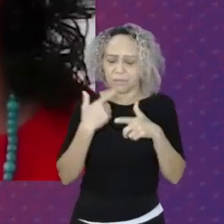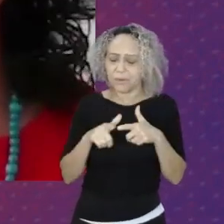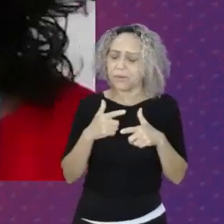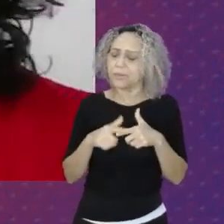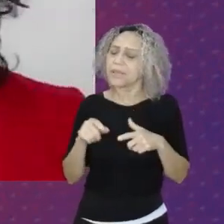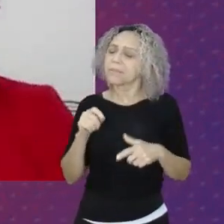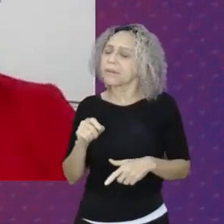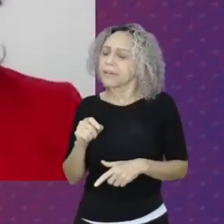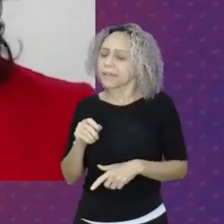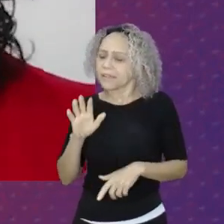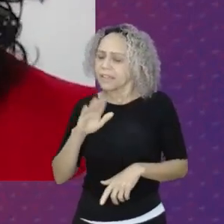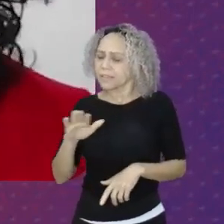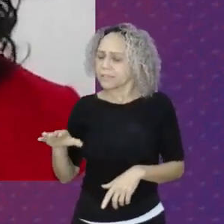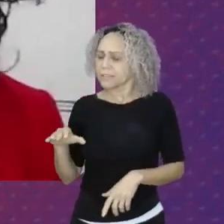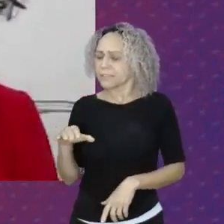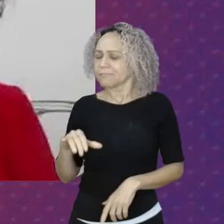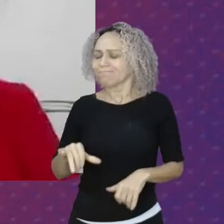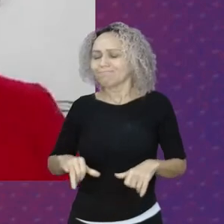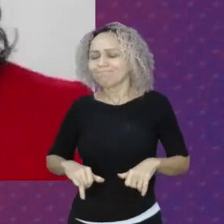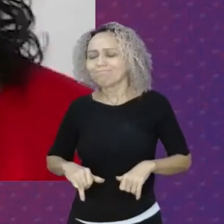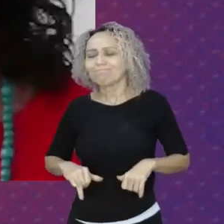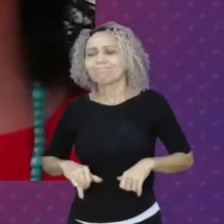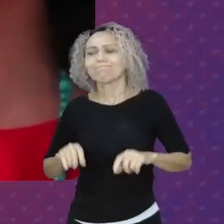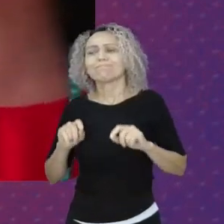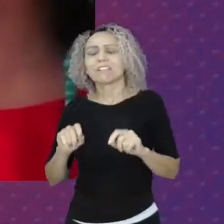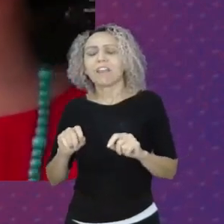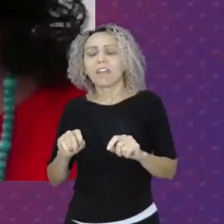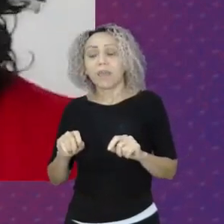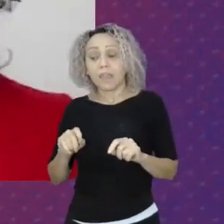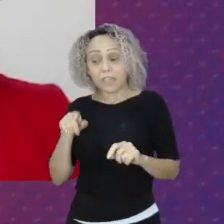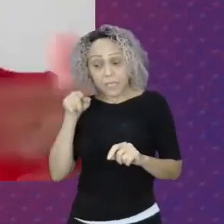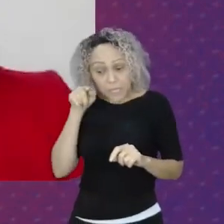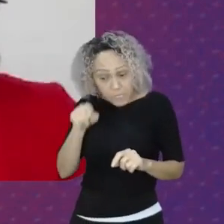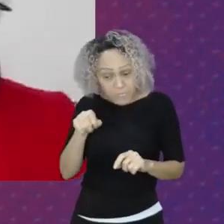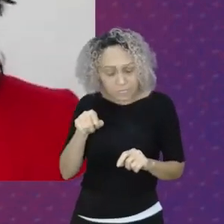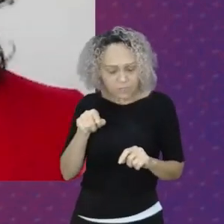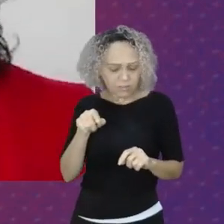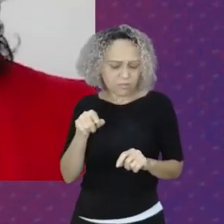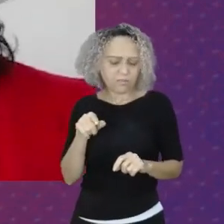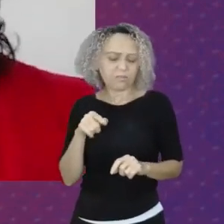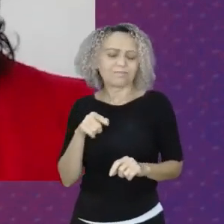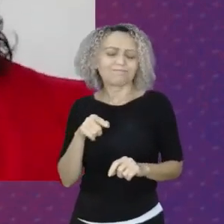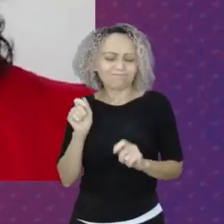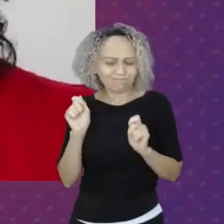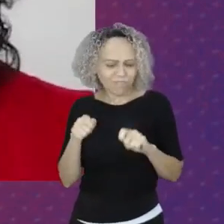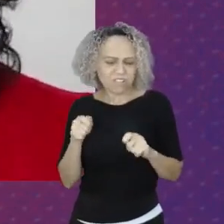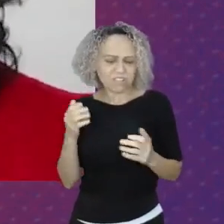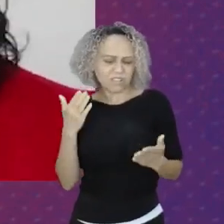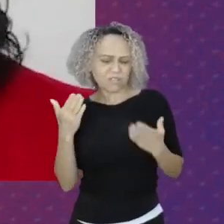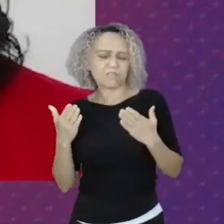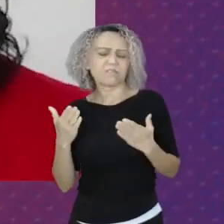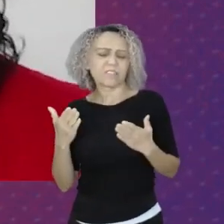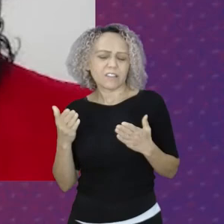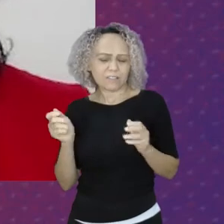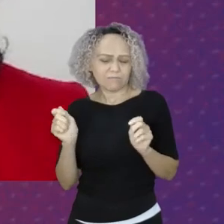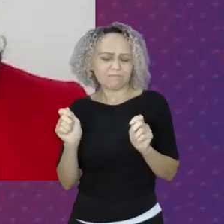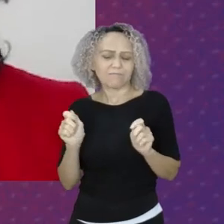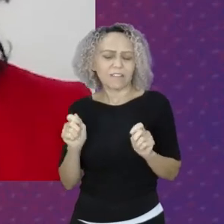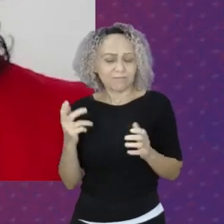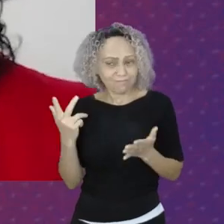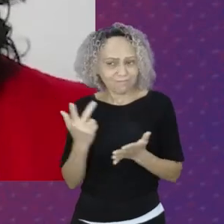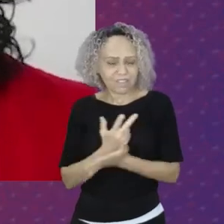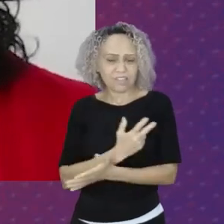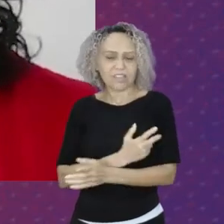dar indício desse tipo de violência, de outras violências também. E aí, como que o profissional de saúde